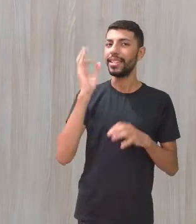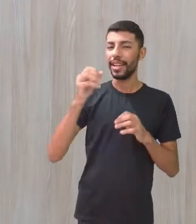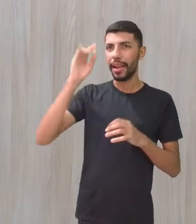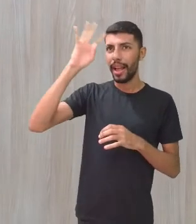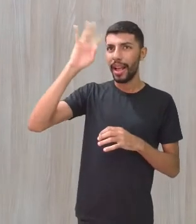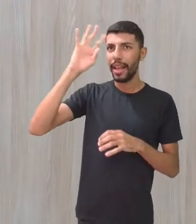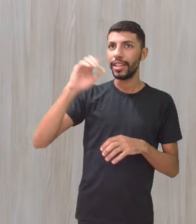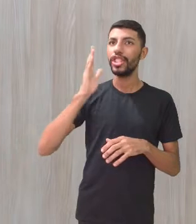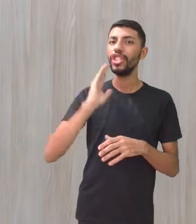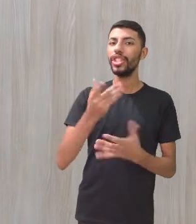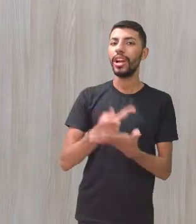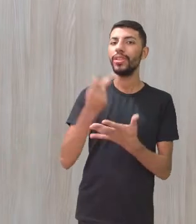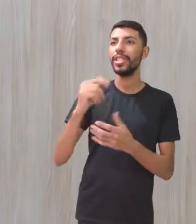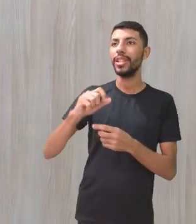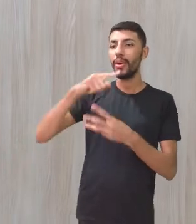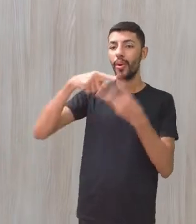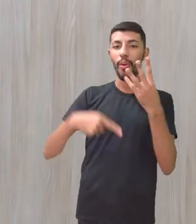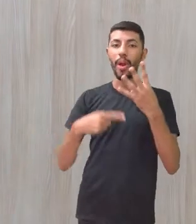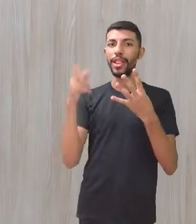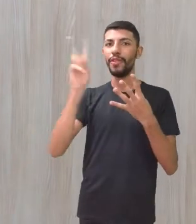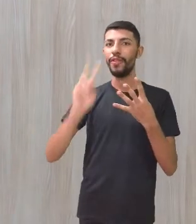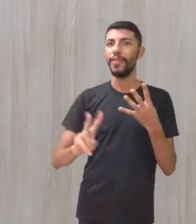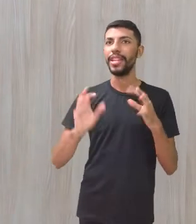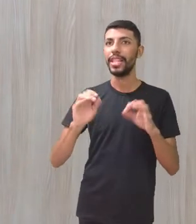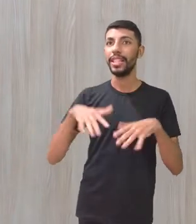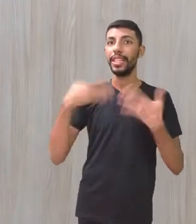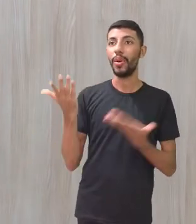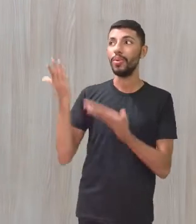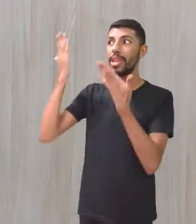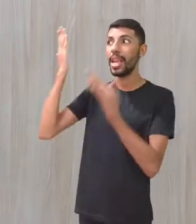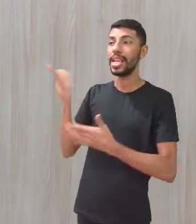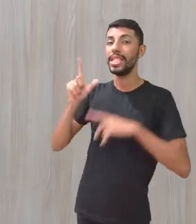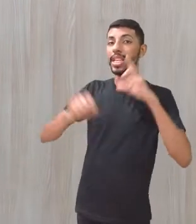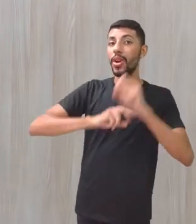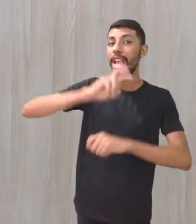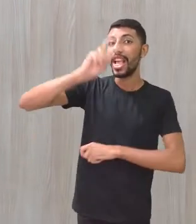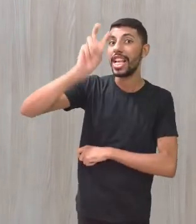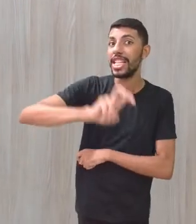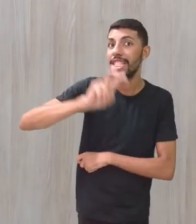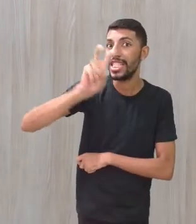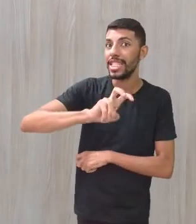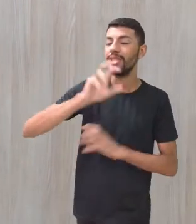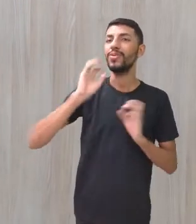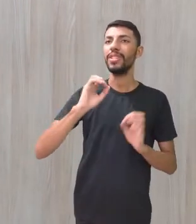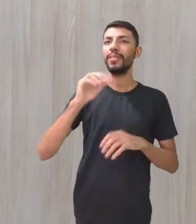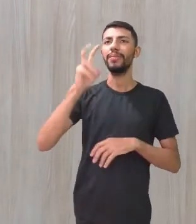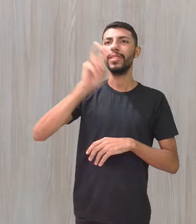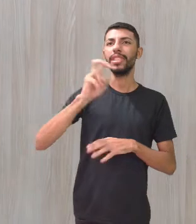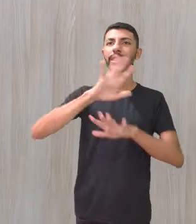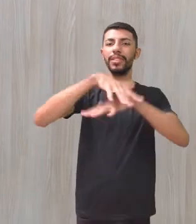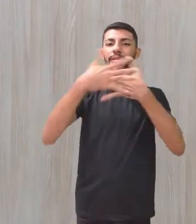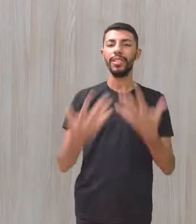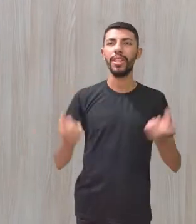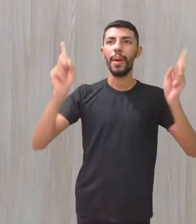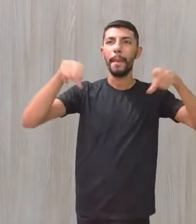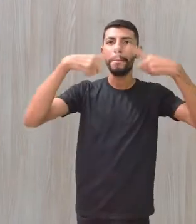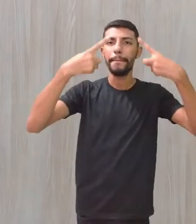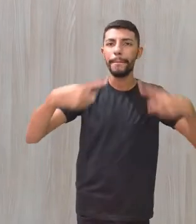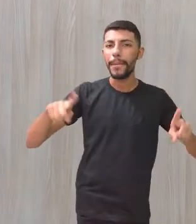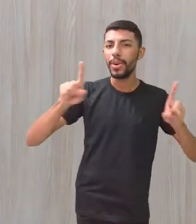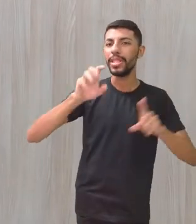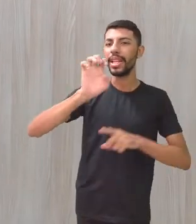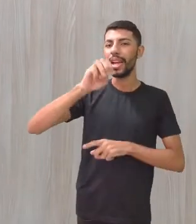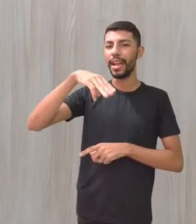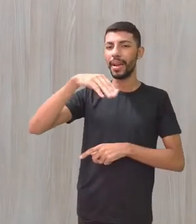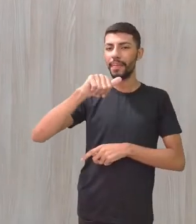aconteceu 4 vezes. Então, esse aqui vai ser o 5º festival. Então, ó, 5º festival de música da EMAD, da